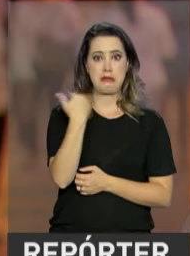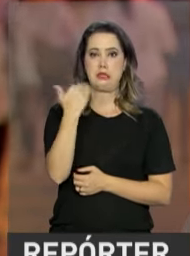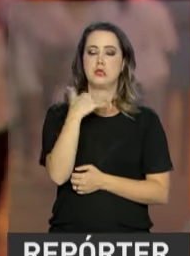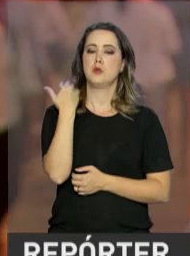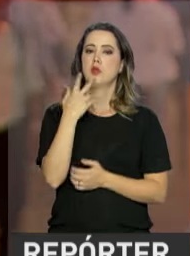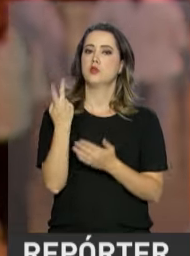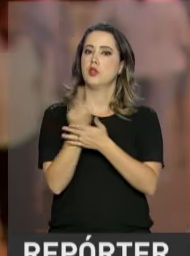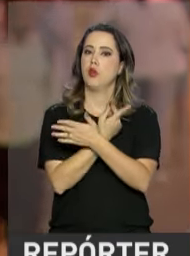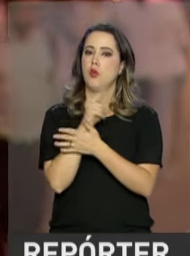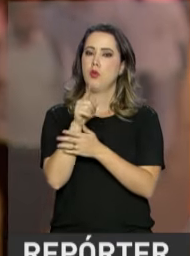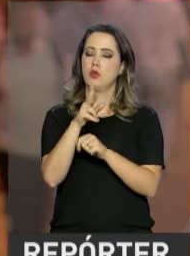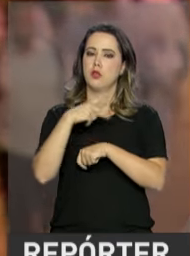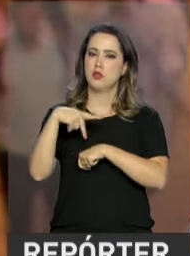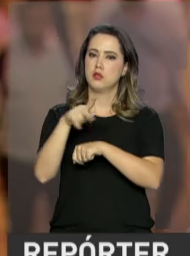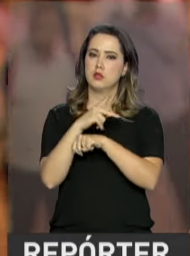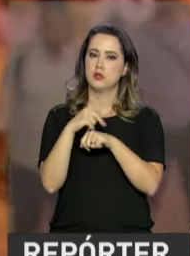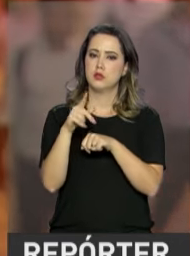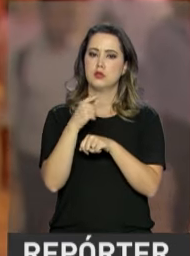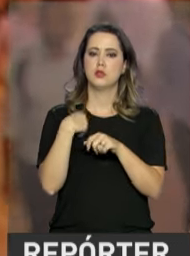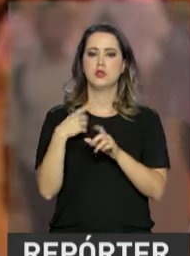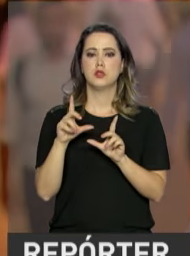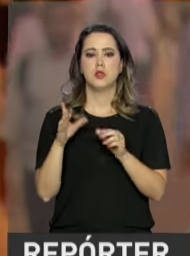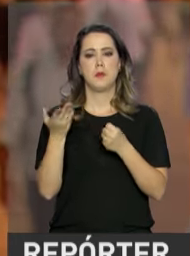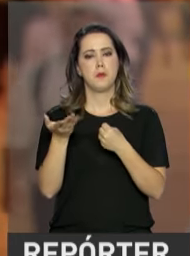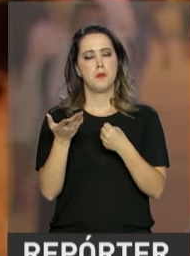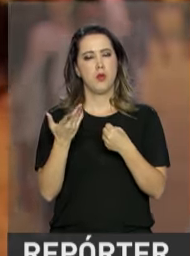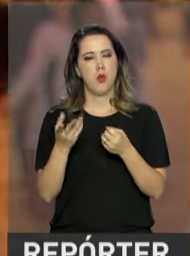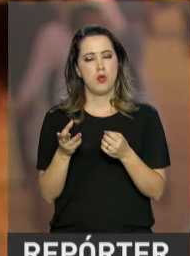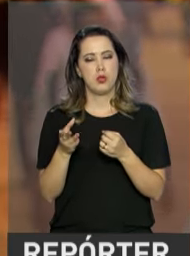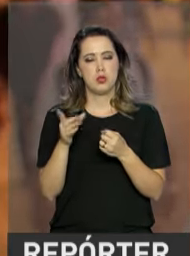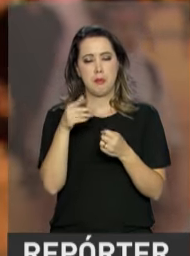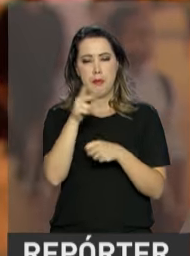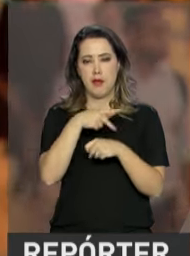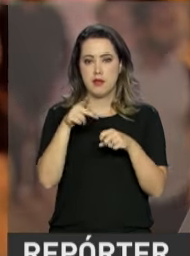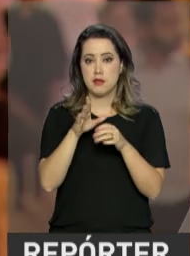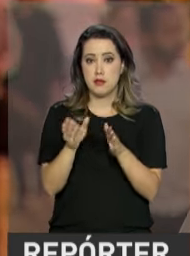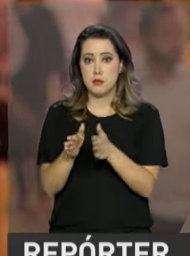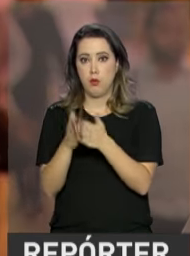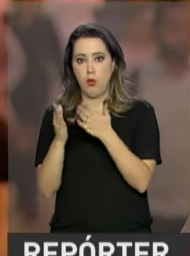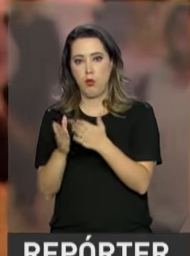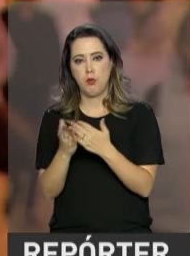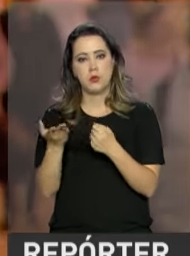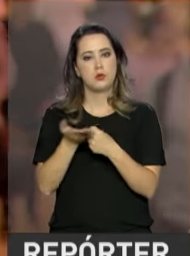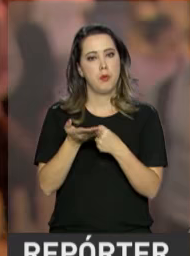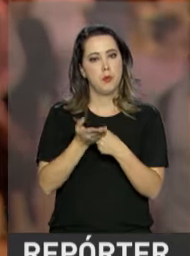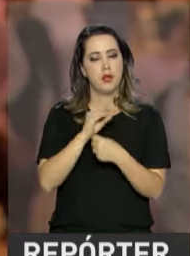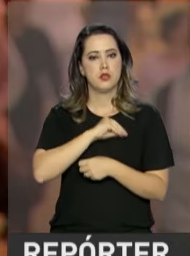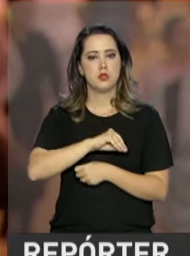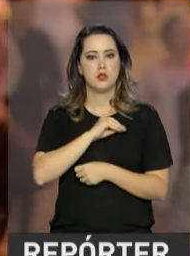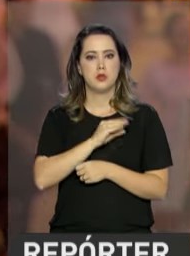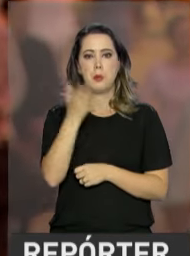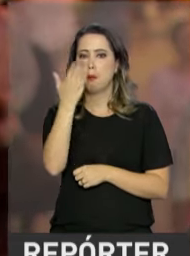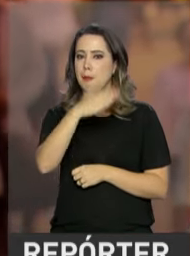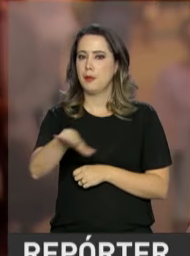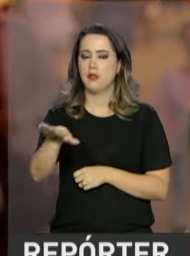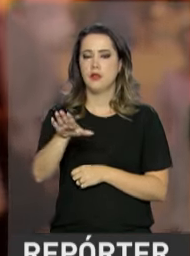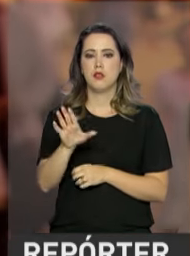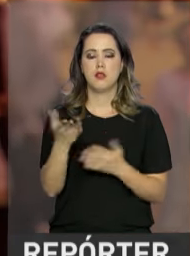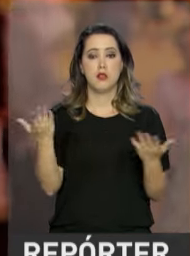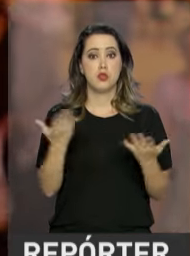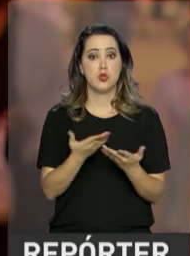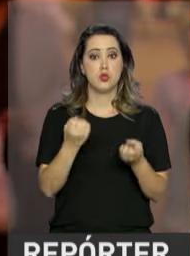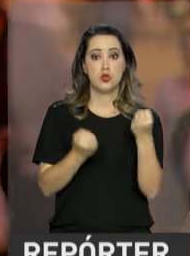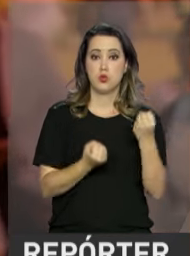mortes ocorrem em países de baixa e média renda, aonde se concentra mais da metade da frota